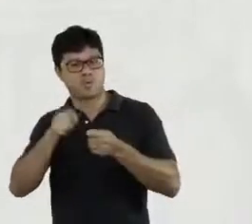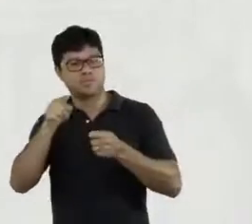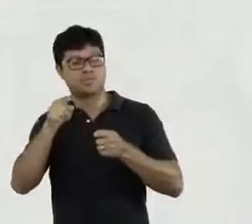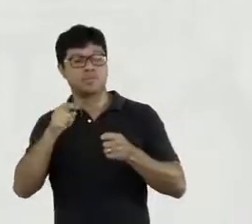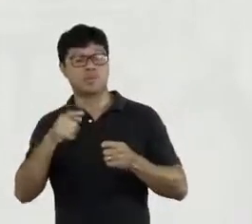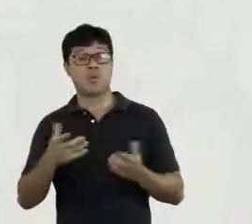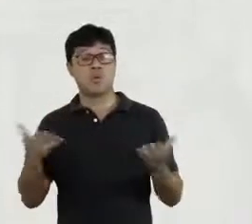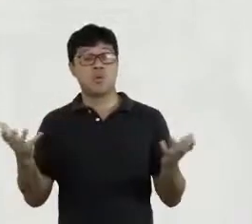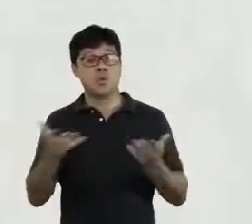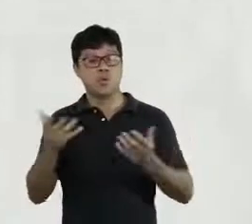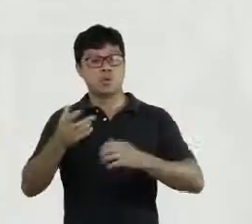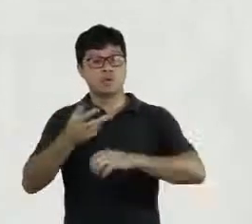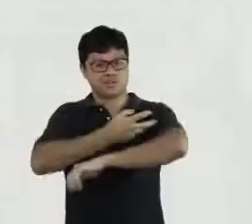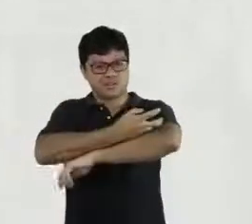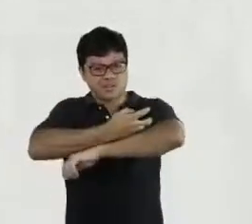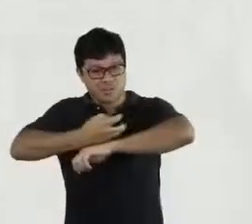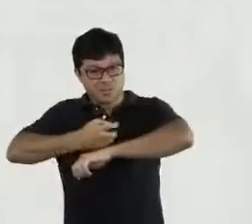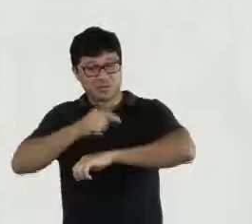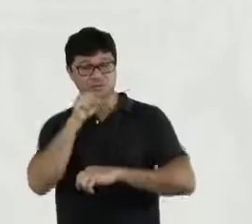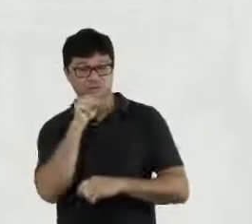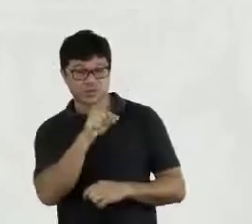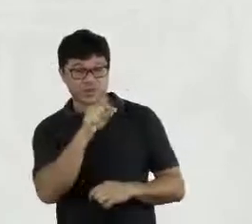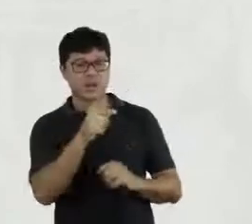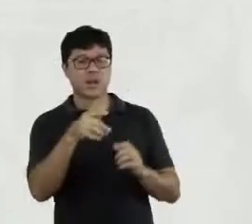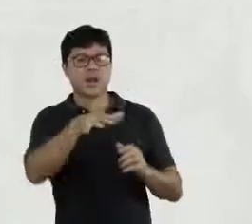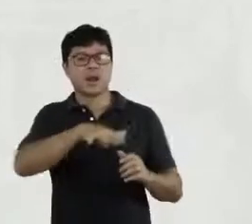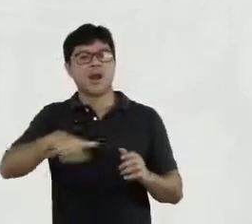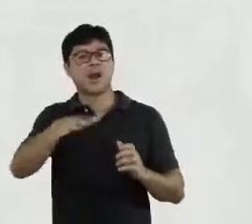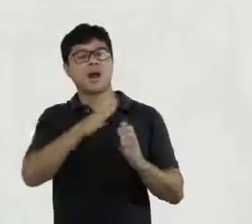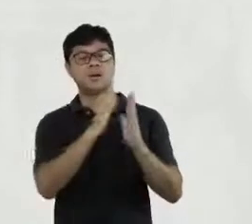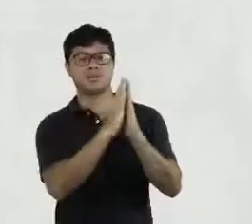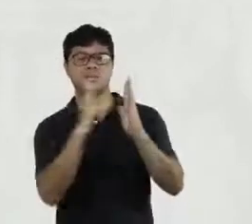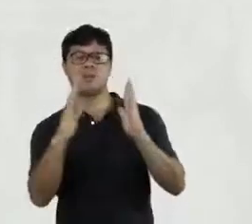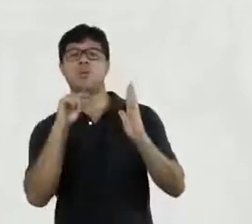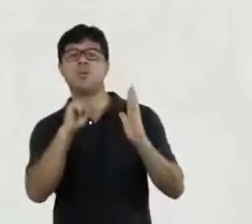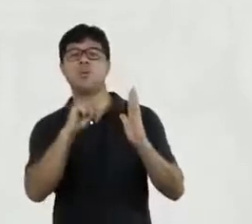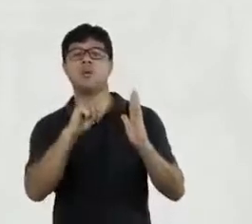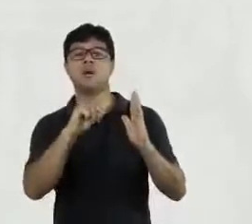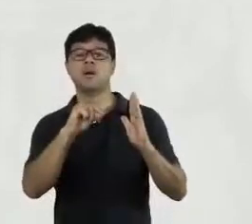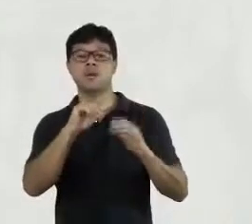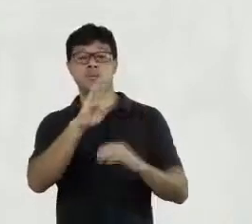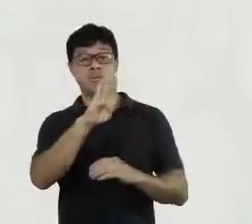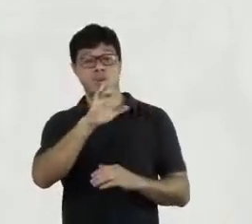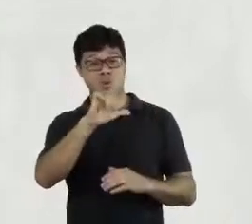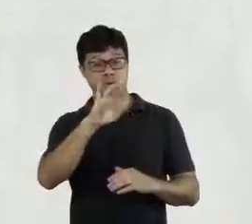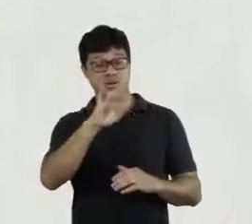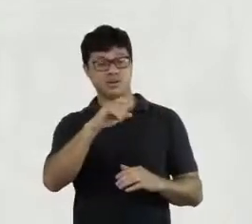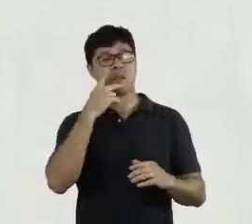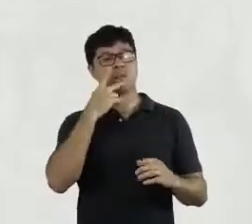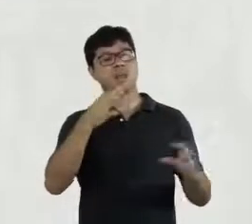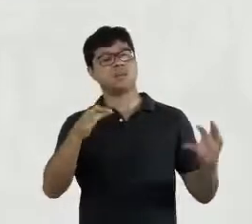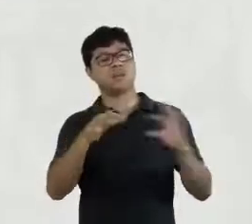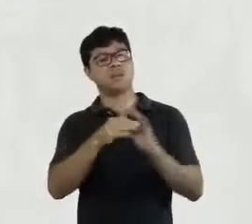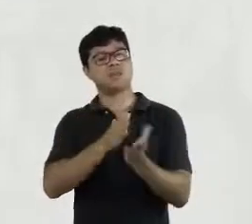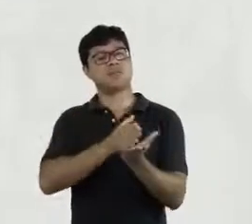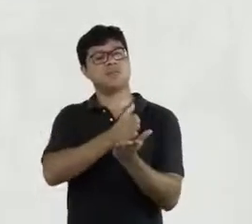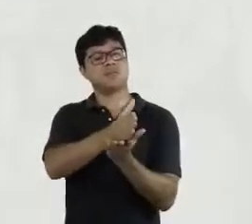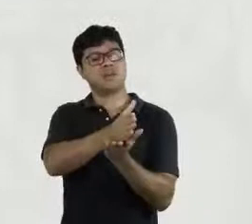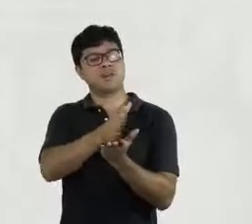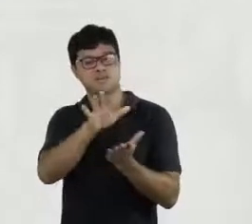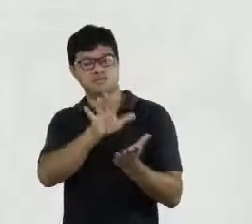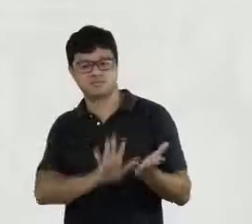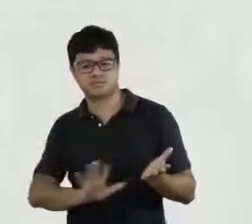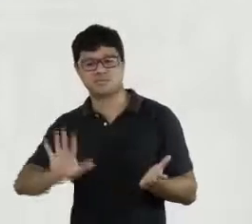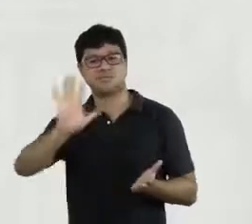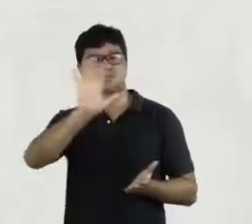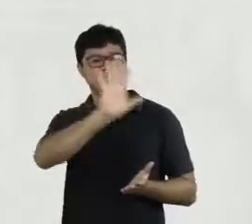quadro epistemológico da profissão bibliotecária, bibliografia é considerada uma vertente da biblioteconomia. No entanto,